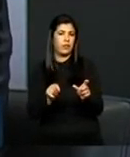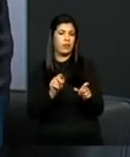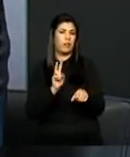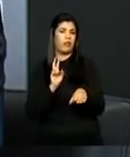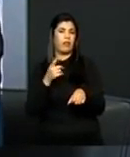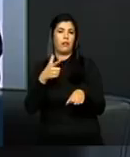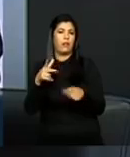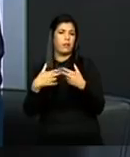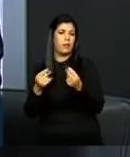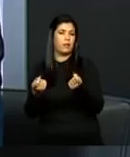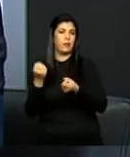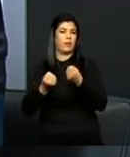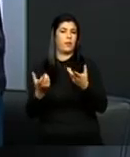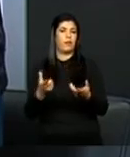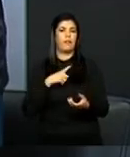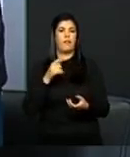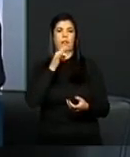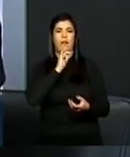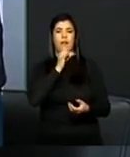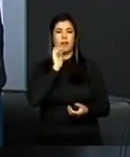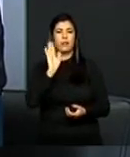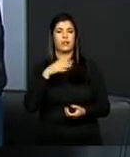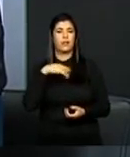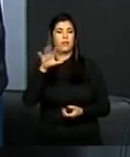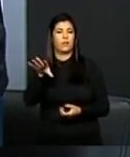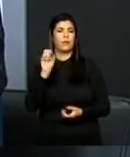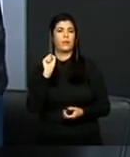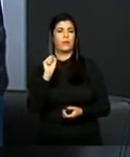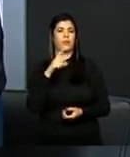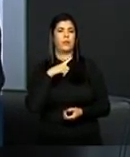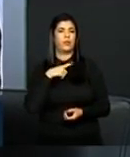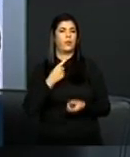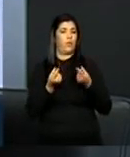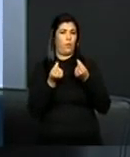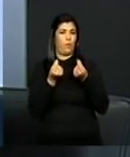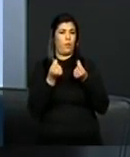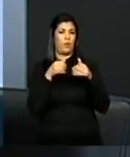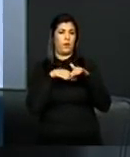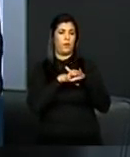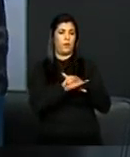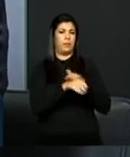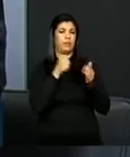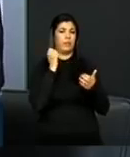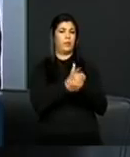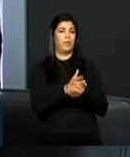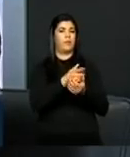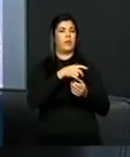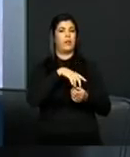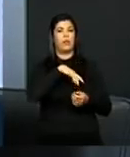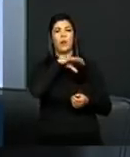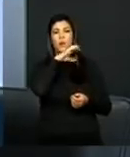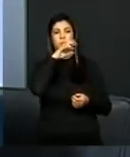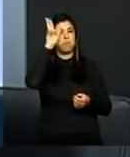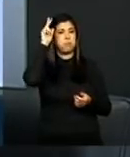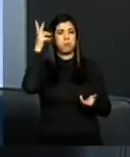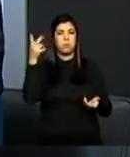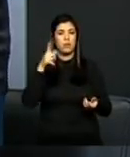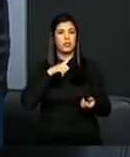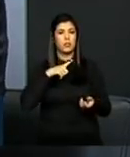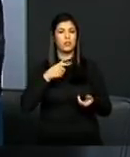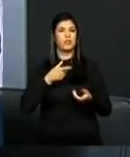dizia, olha, eu já peguei aqui, eu já tinha algum recurso, comprei um animal, já teve